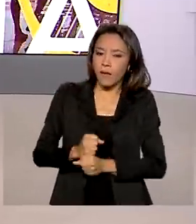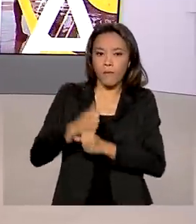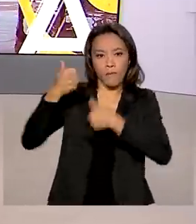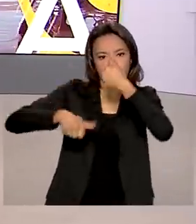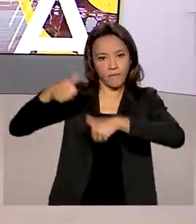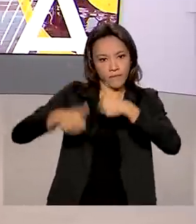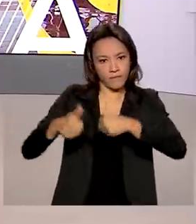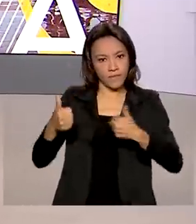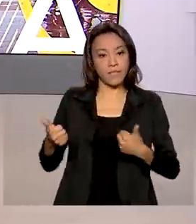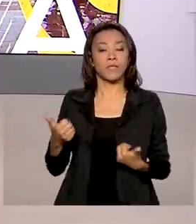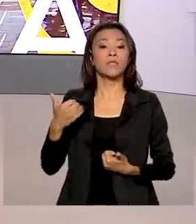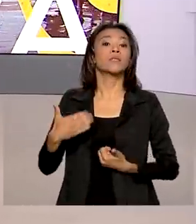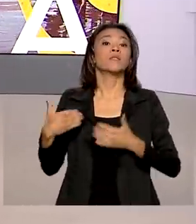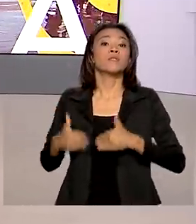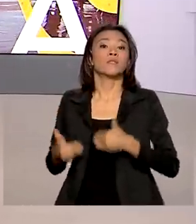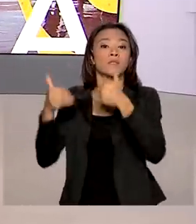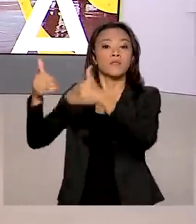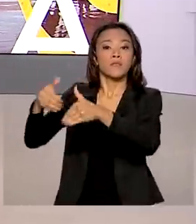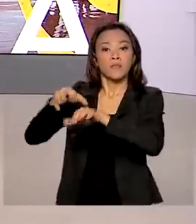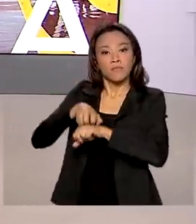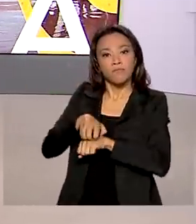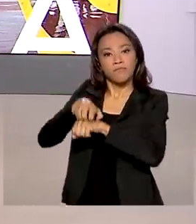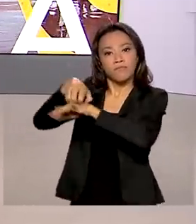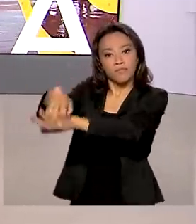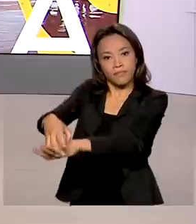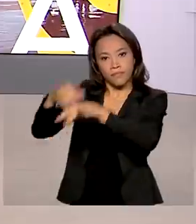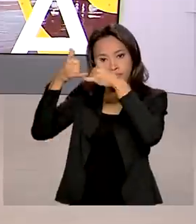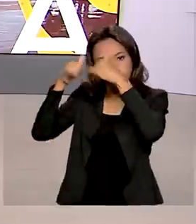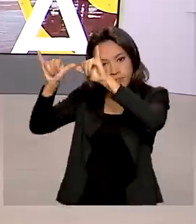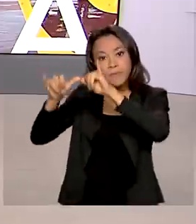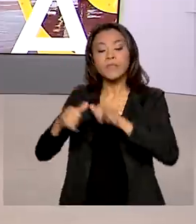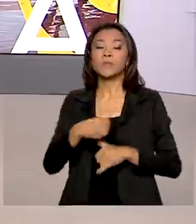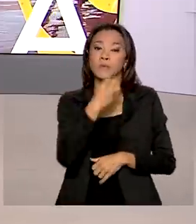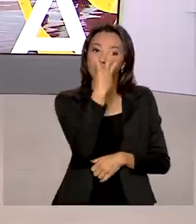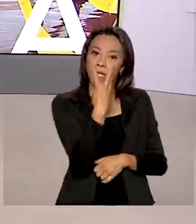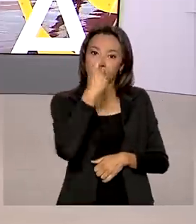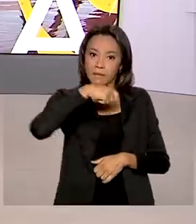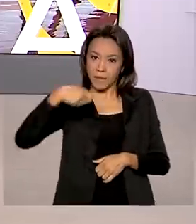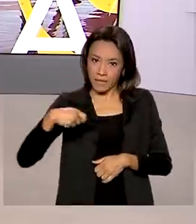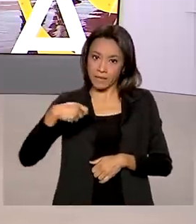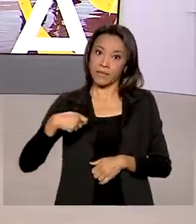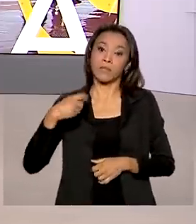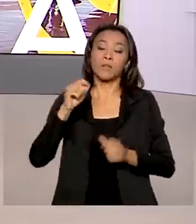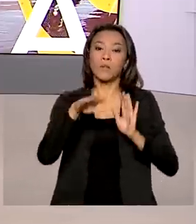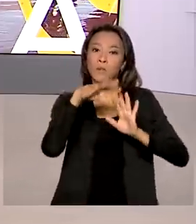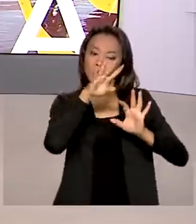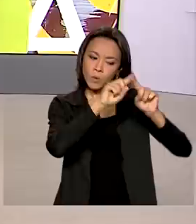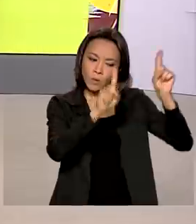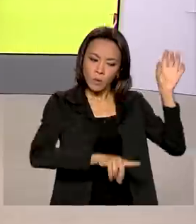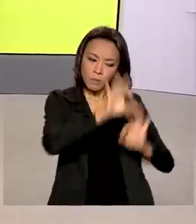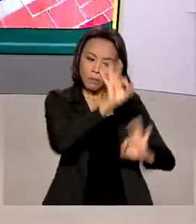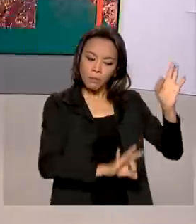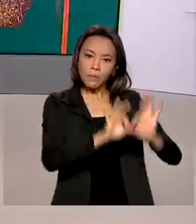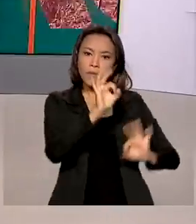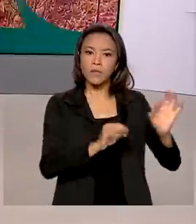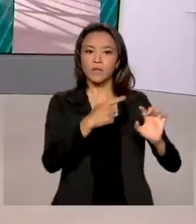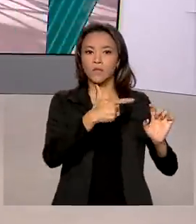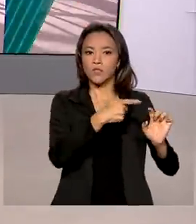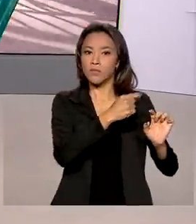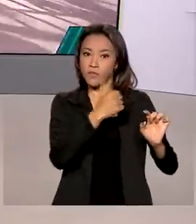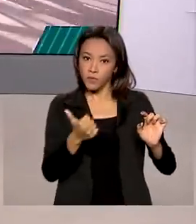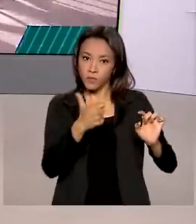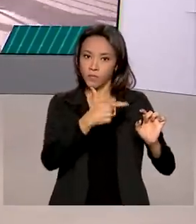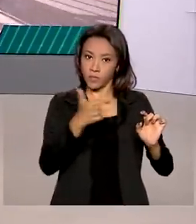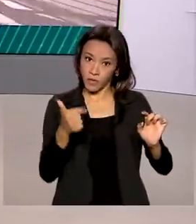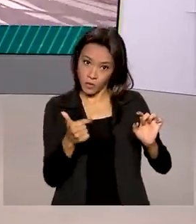Agricultura, Pecuária e Abastecimento mostra que nos 3 primeiros meses do Plano Safra 2021-2022, os produtores